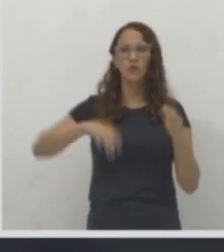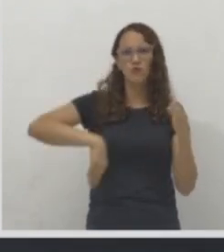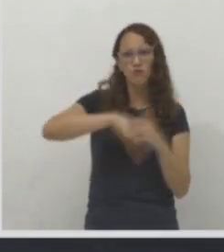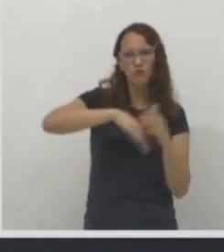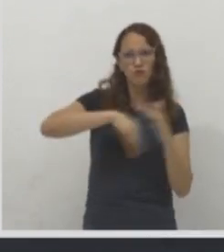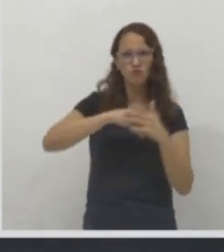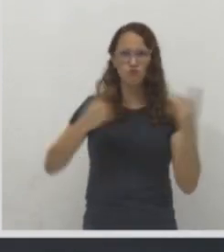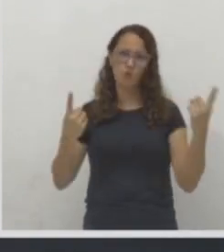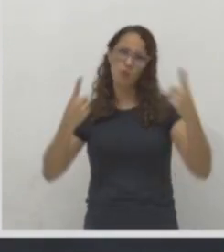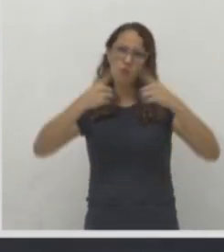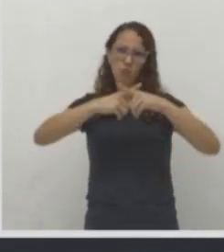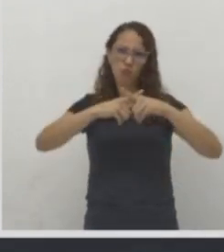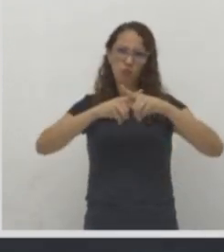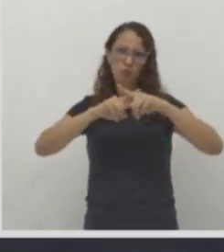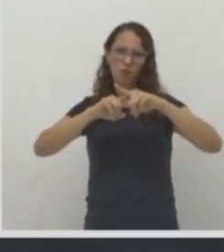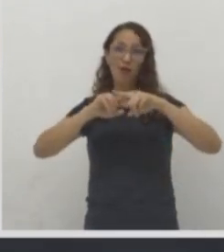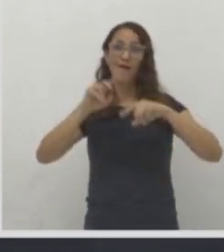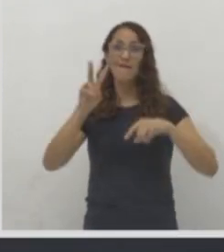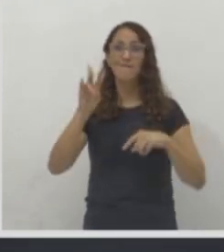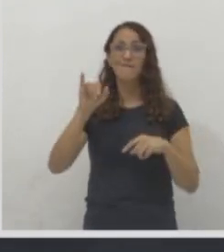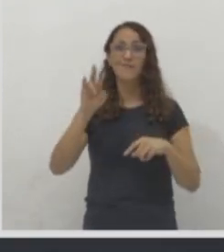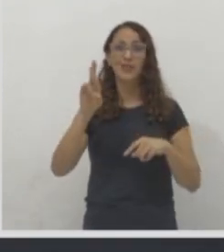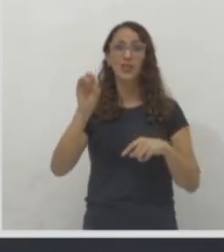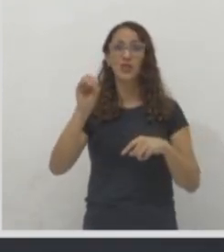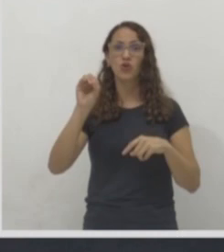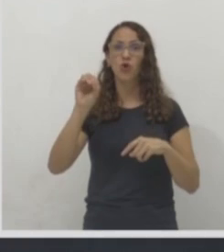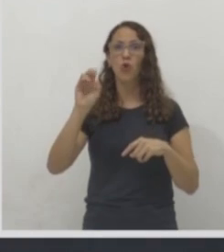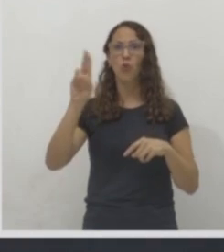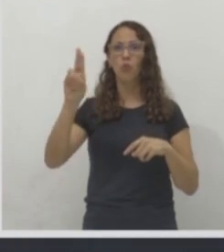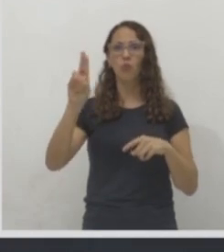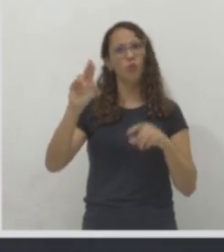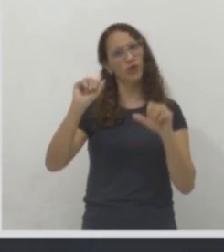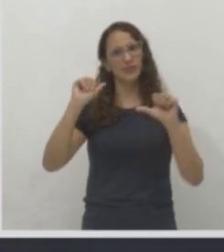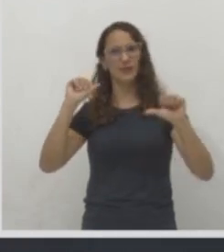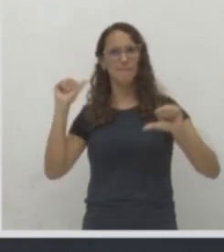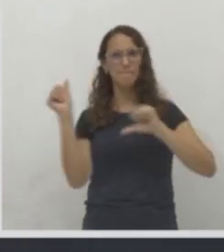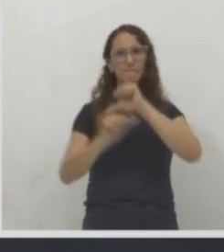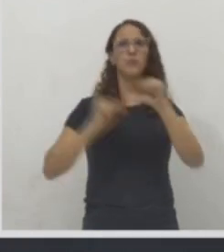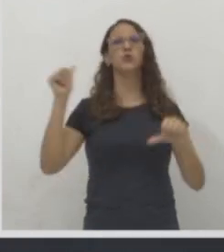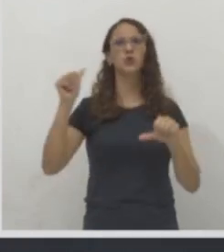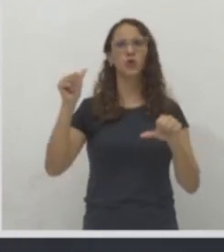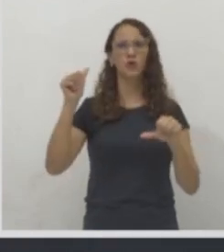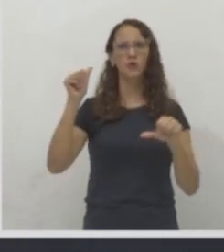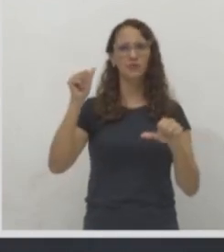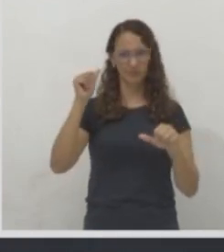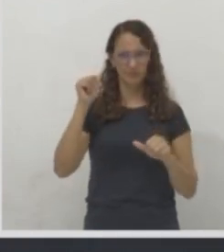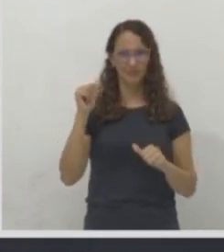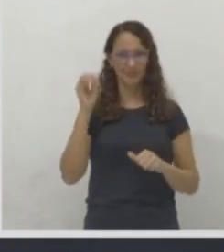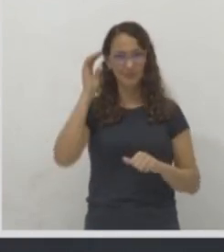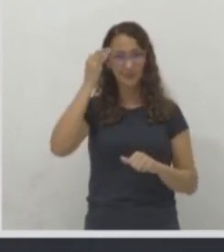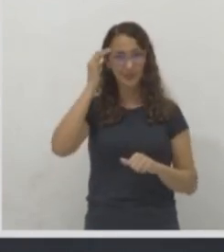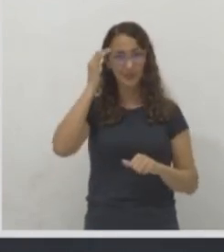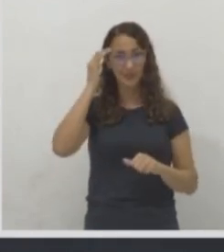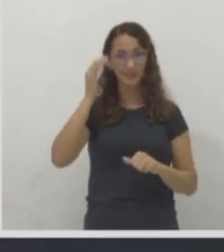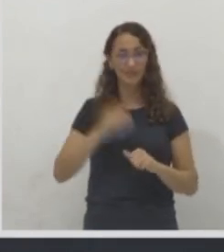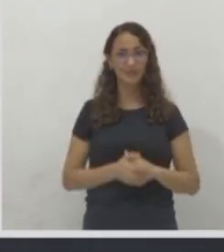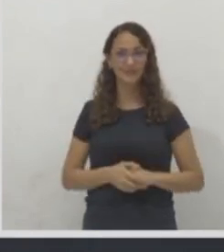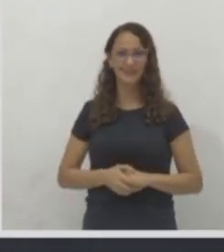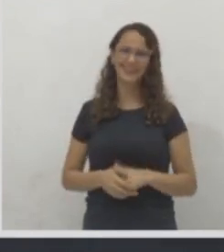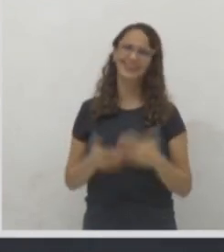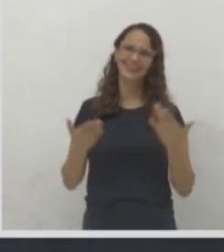é intransitivo. Não preciso de mais nada, de nenhum complemento para atribuir sentido a isso. Tá certo? Então, espero que vocês